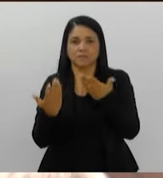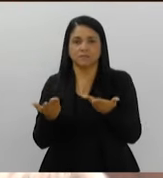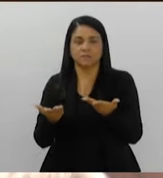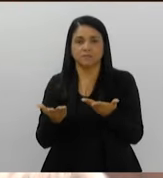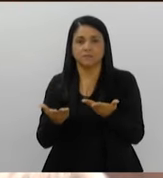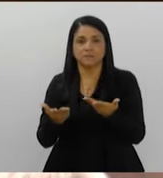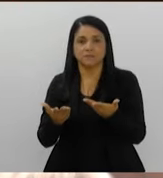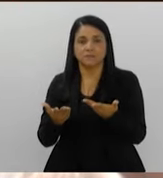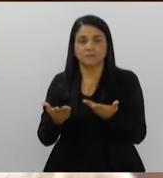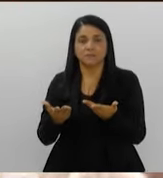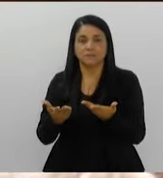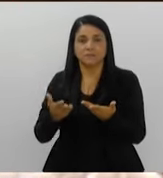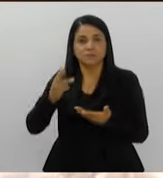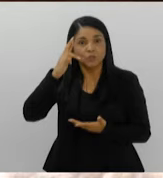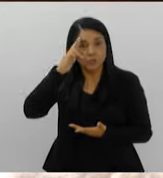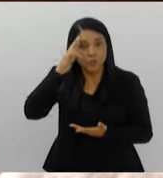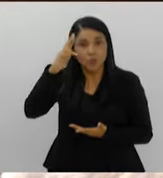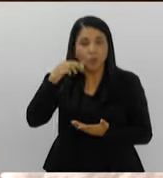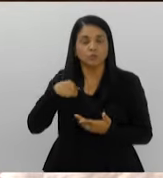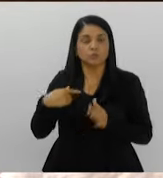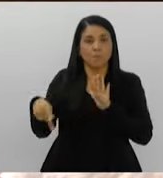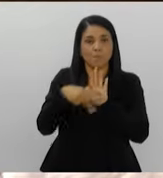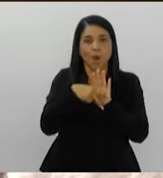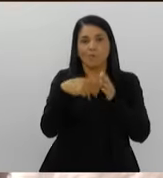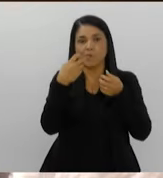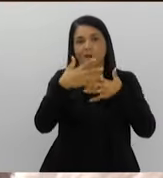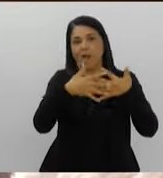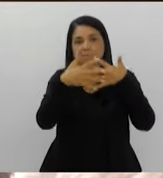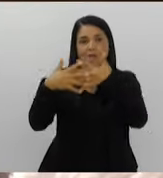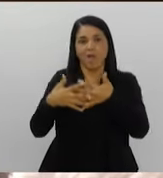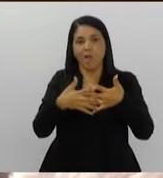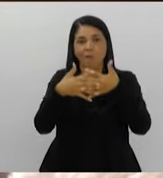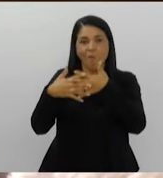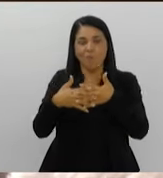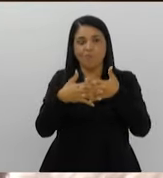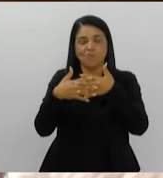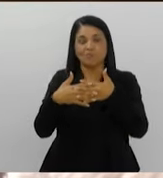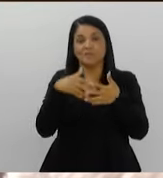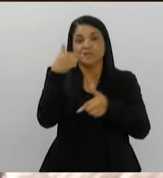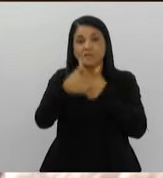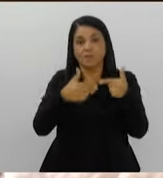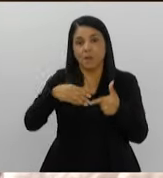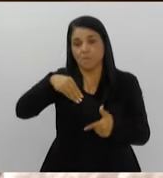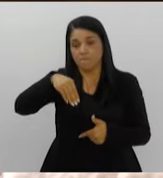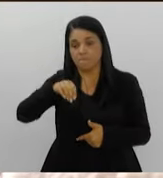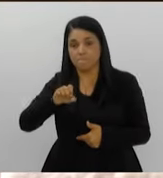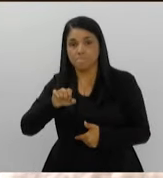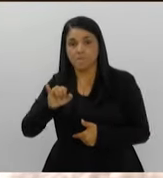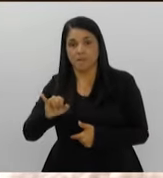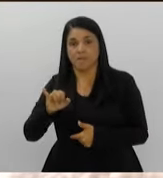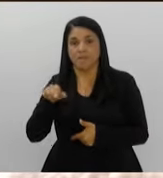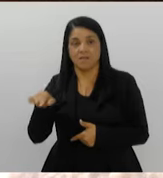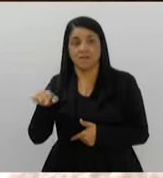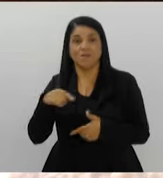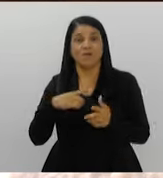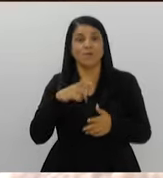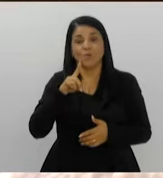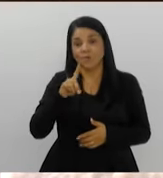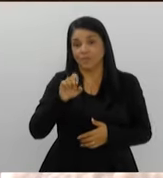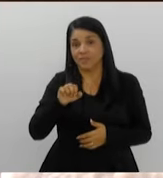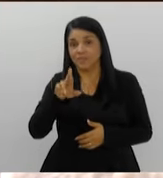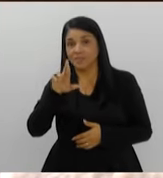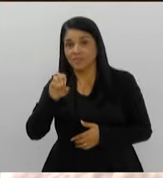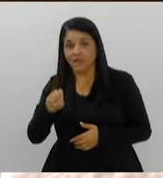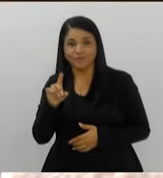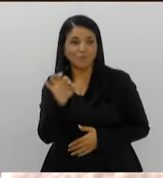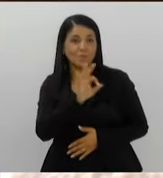de pessoas que são donas do seu próprio caminhão e trabalham através de MEI. E o DETRO delegando poder de